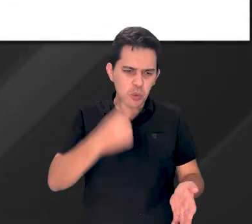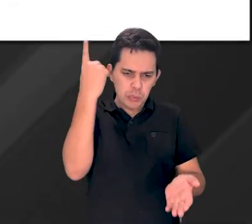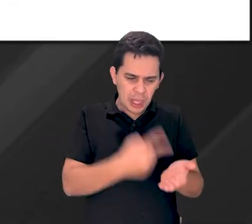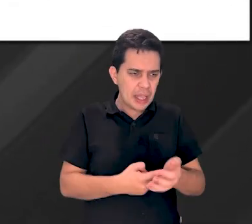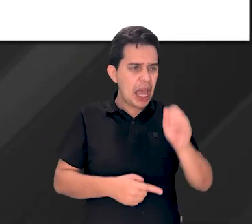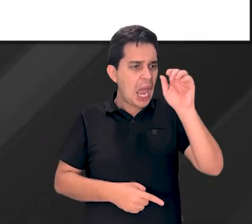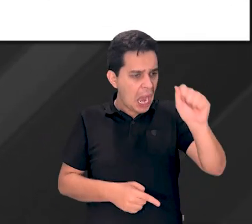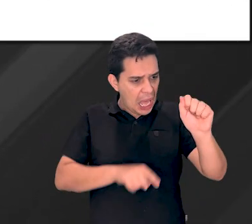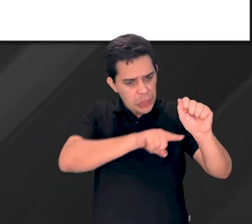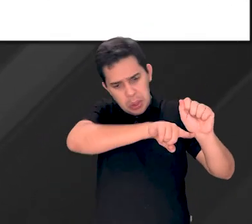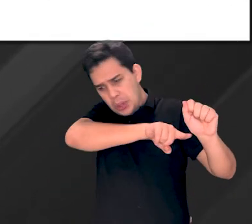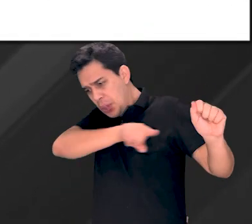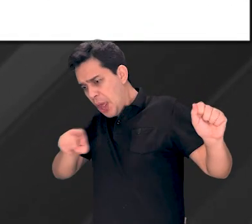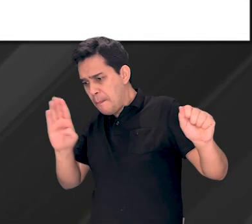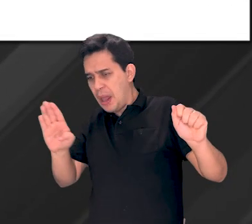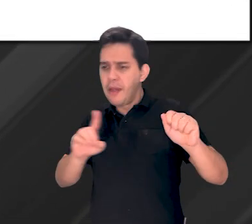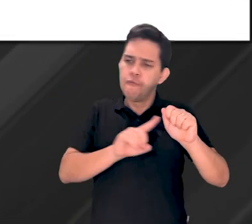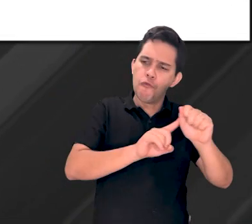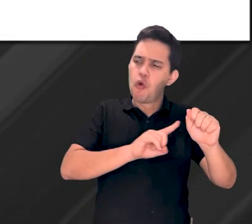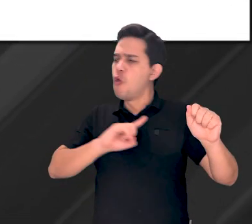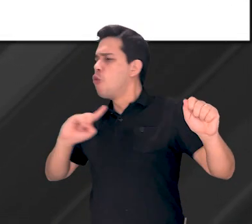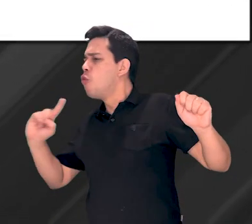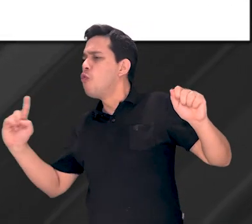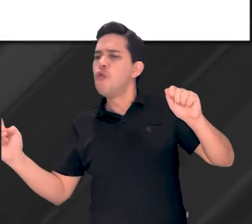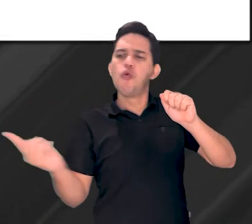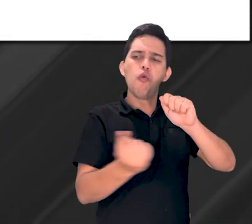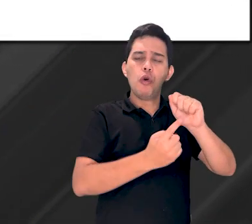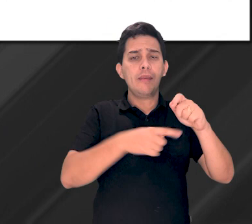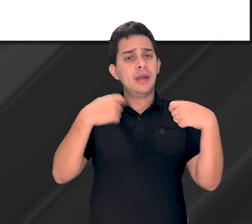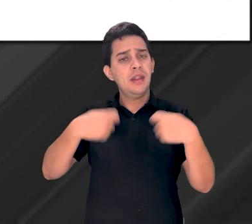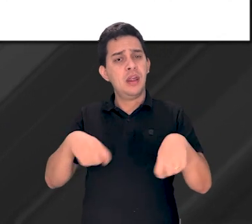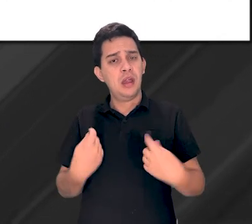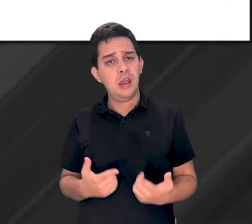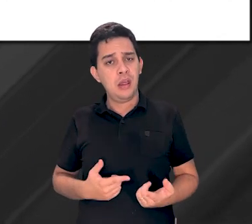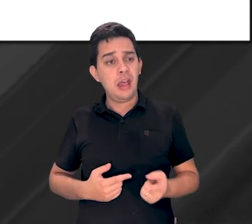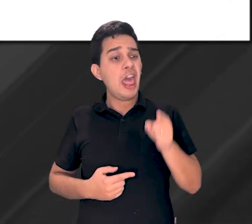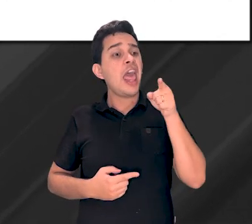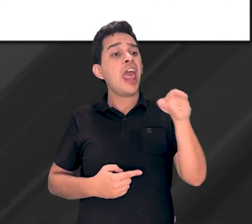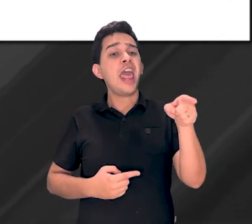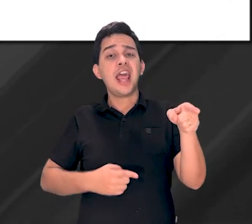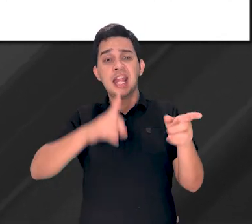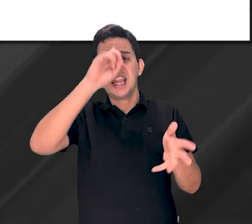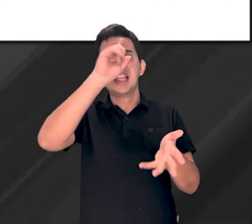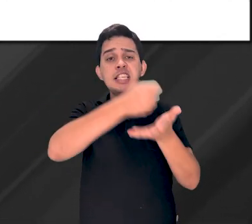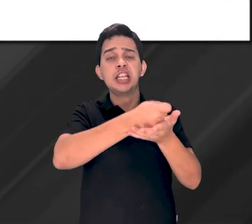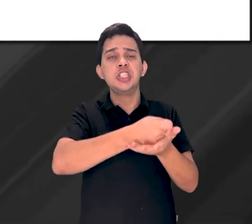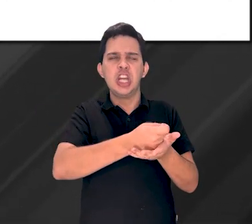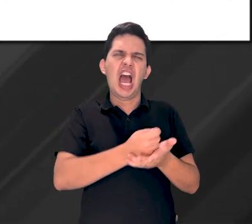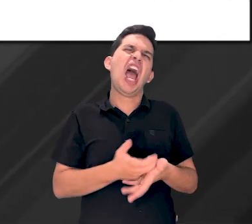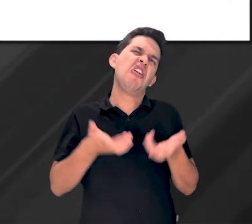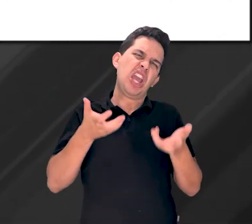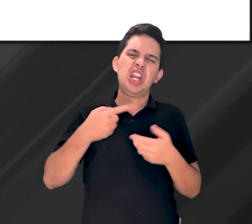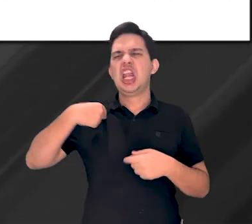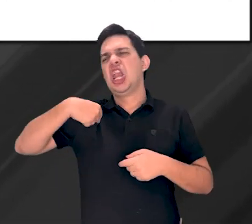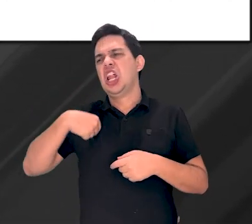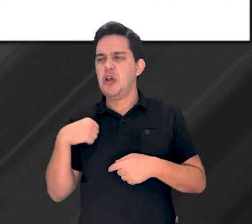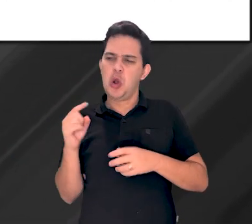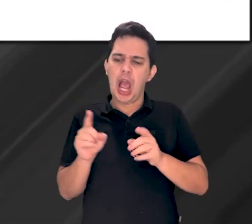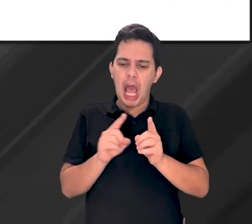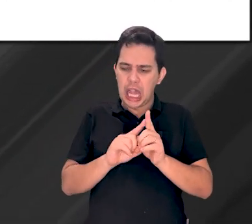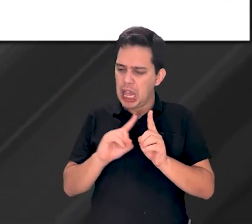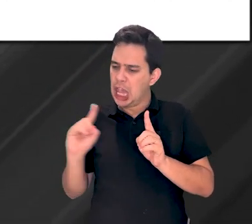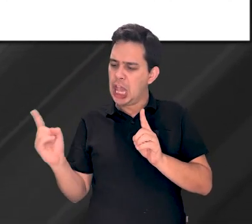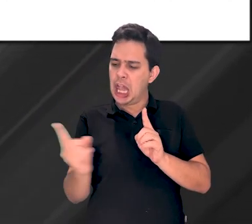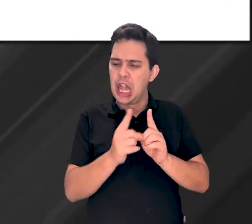ir até o ponto b não dá para simplesmente unilateralmente o particular decidir como que é prestar o serviço